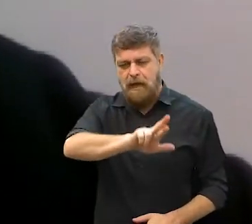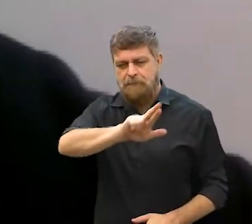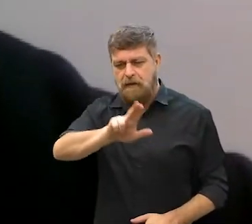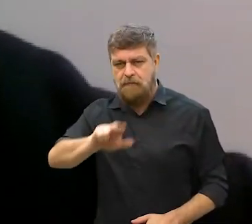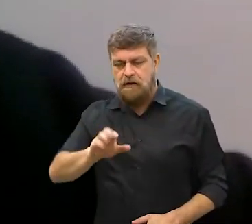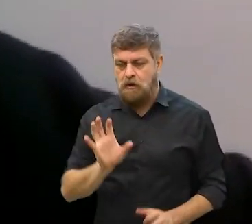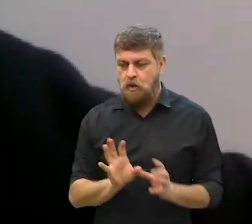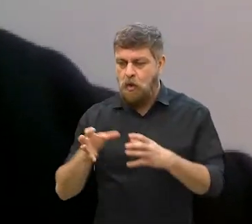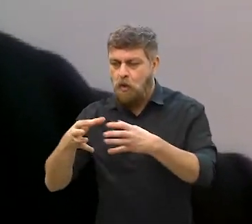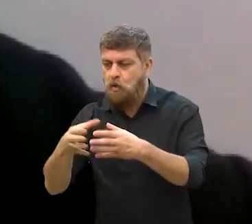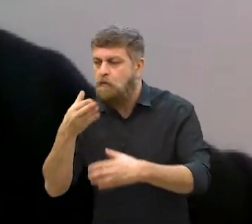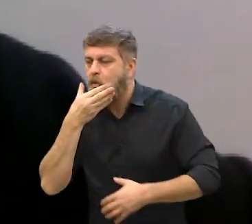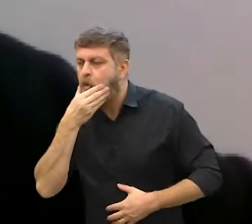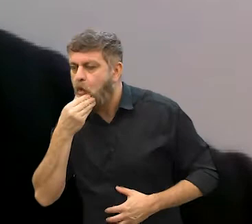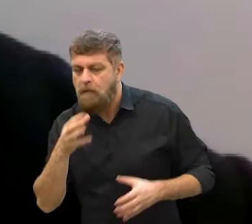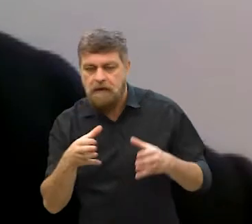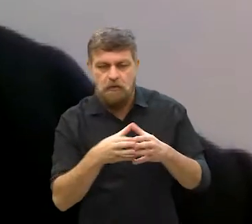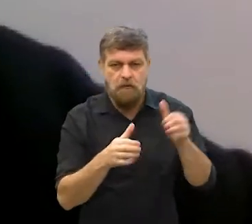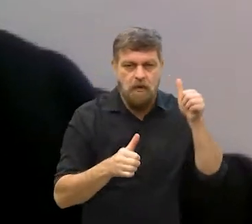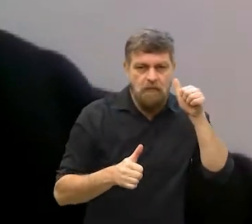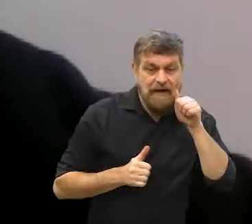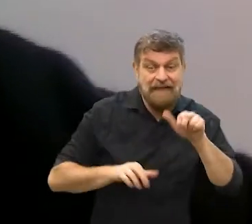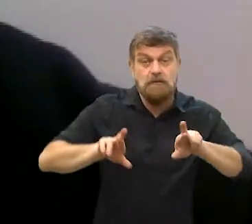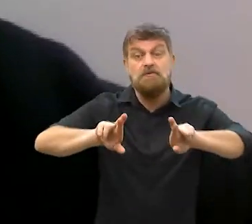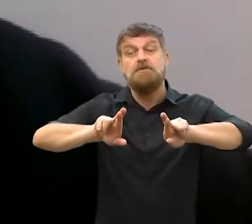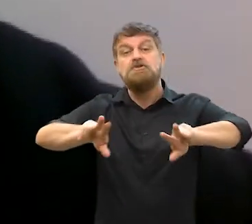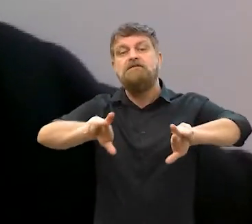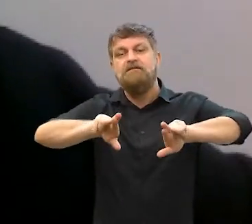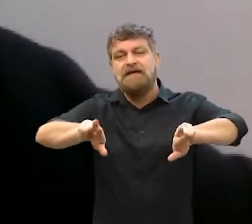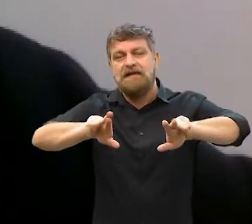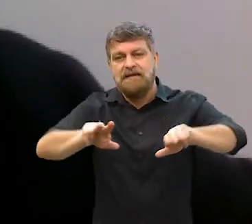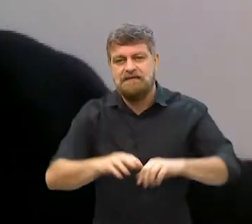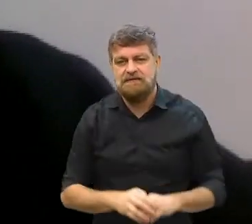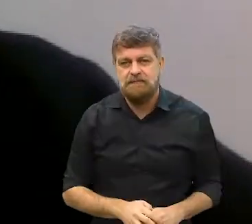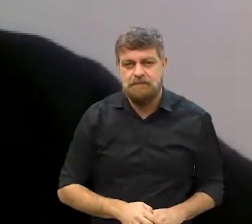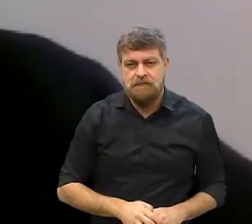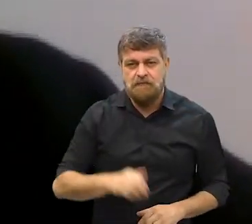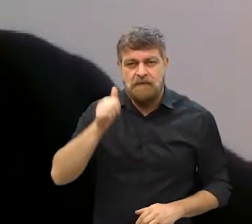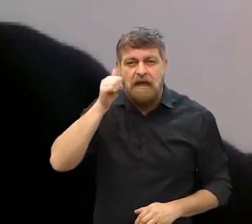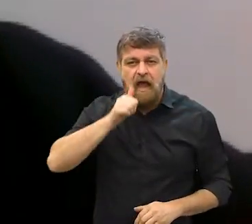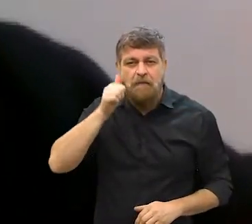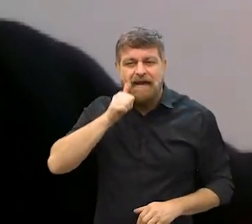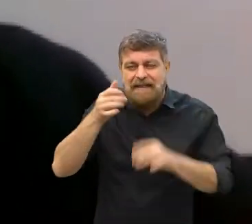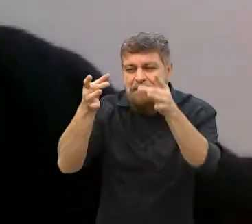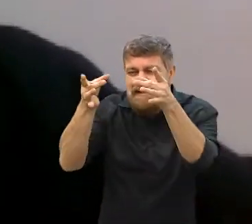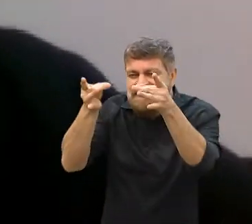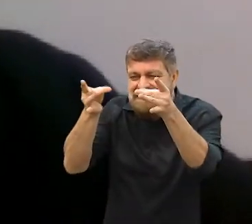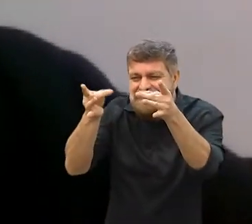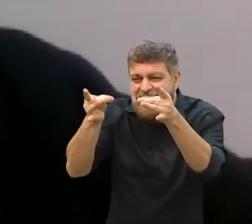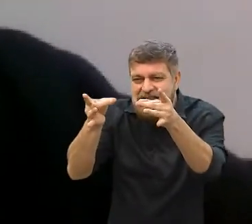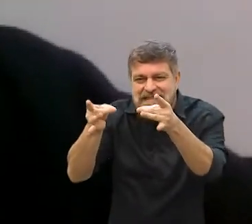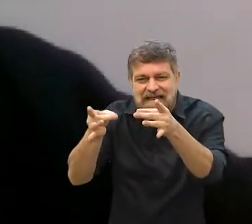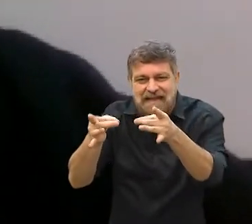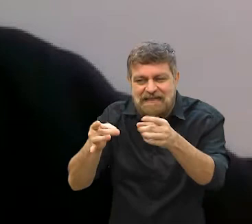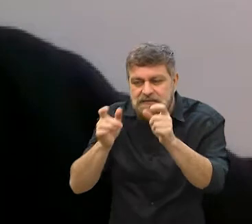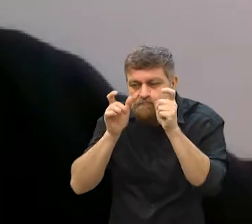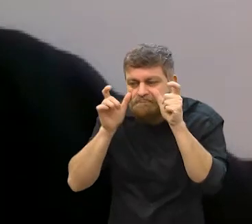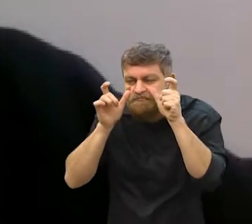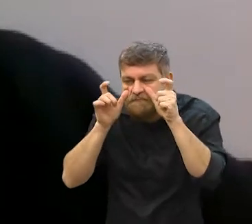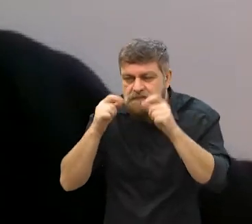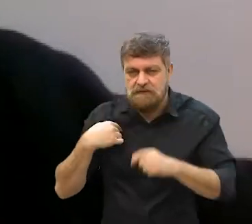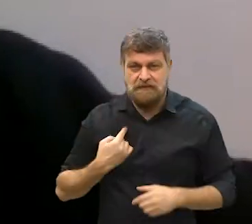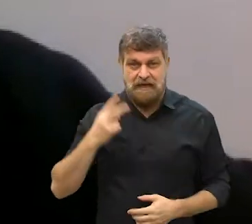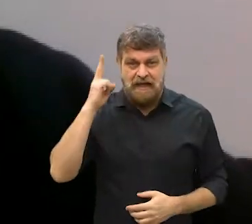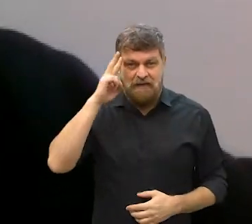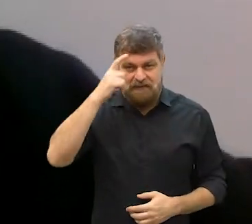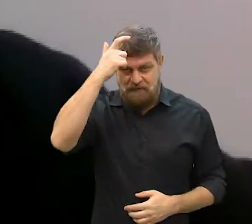homem e a mulher, e, de novo, não é melhor nem pior, mas são diferentes. E as mulheres são mais detalhistas, né? Eu me lembro de muito tempo da